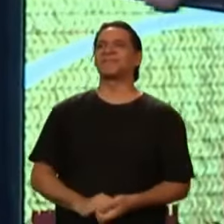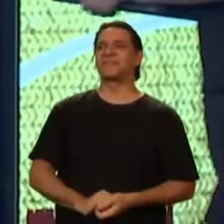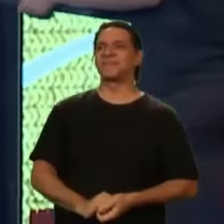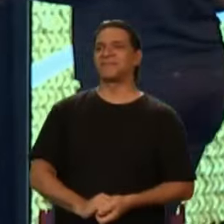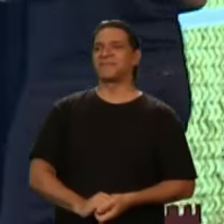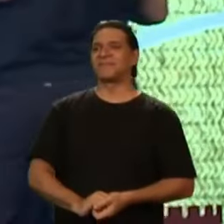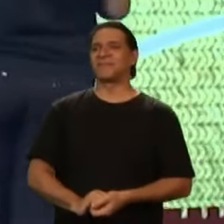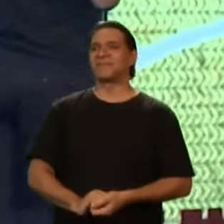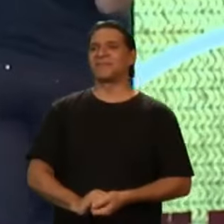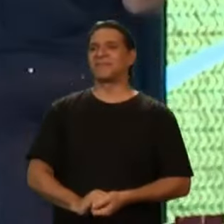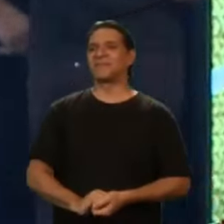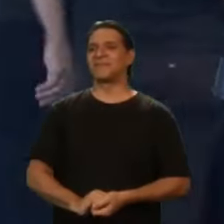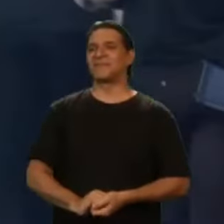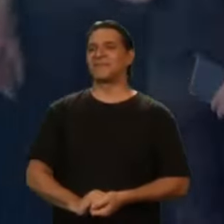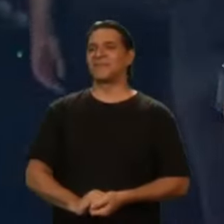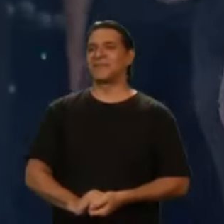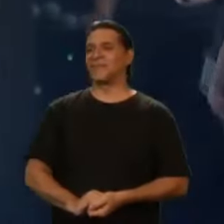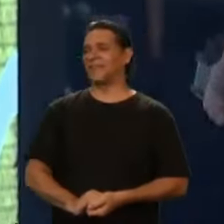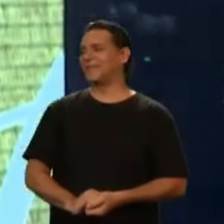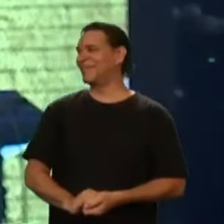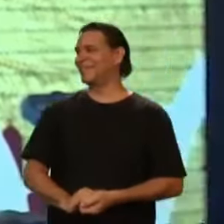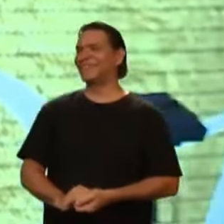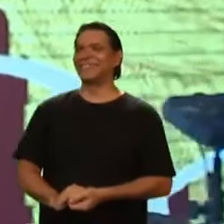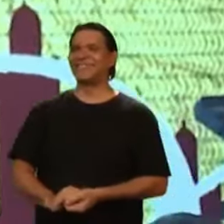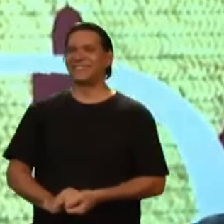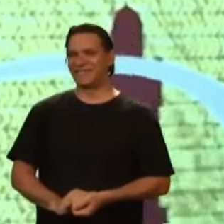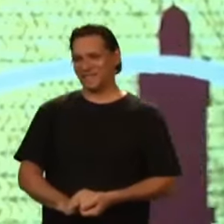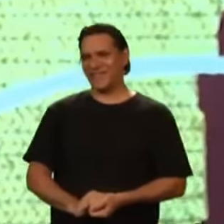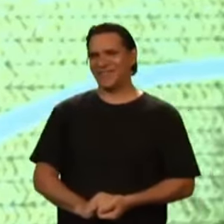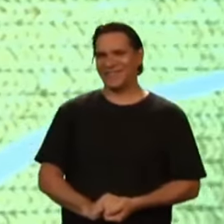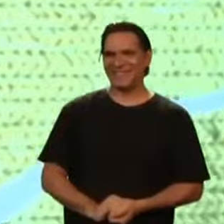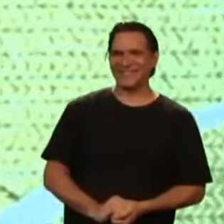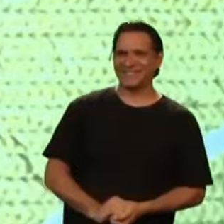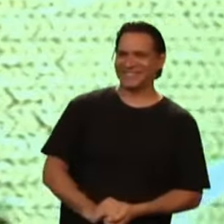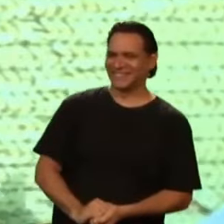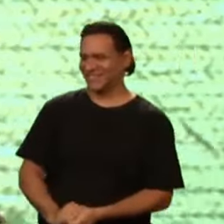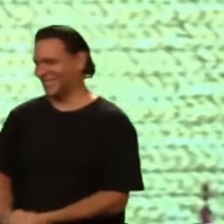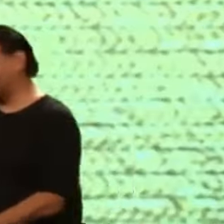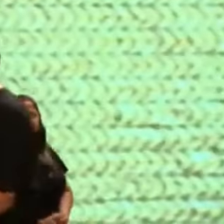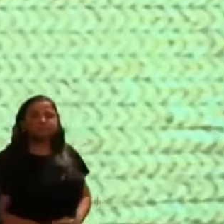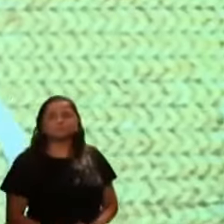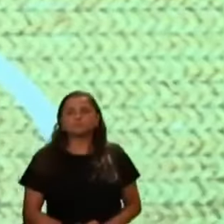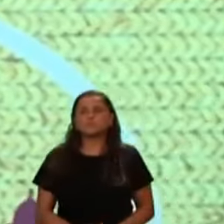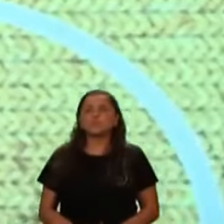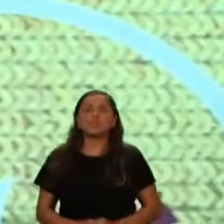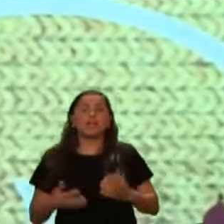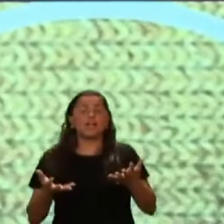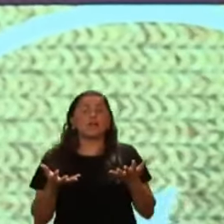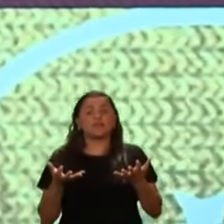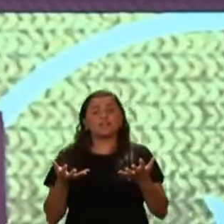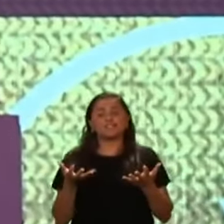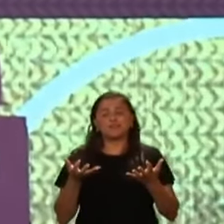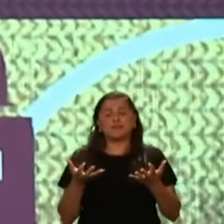Nós temos também algumas ofertas para entregar ao Senhor nessa manhã. Eu queria chamar aqui o Kleber e a Luana, que são pais do